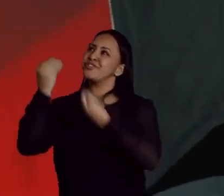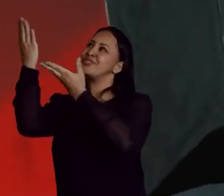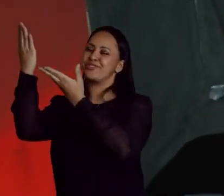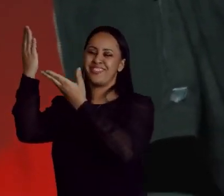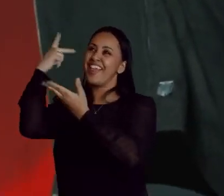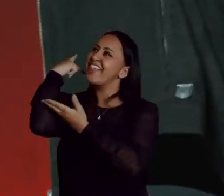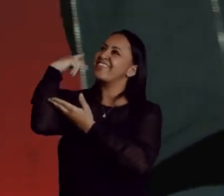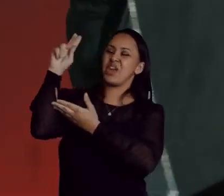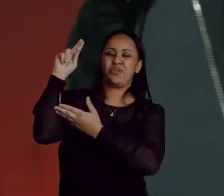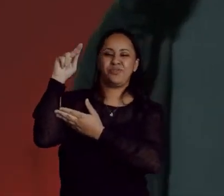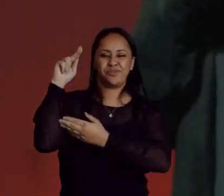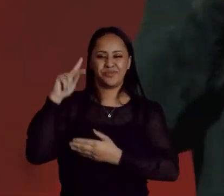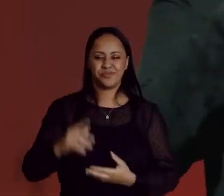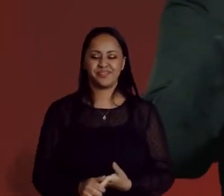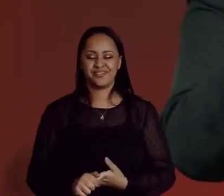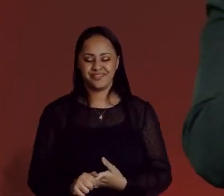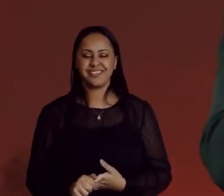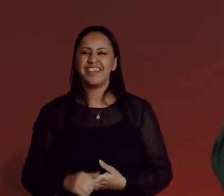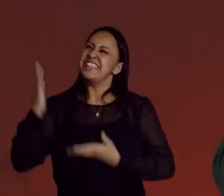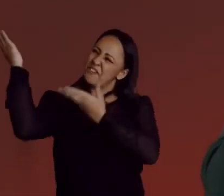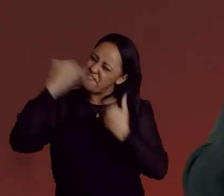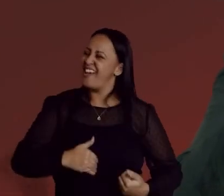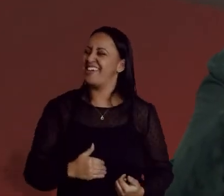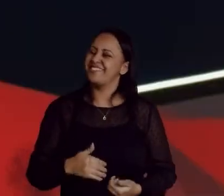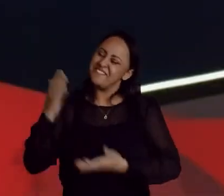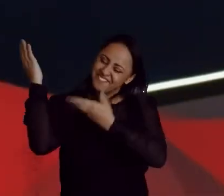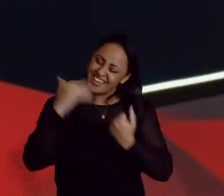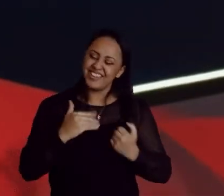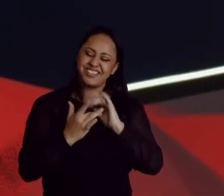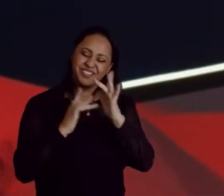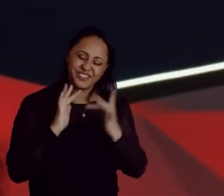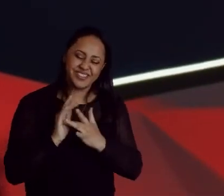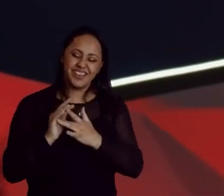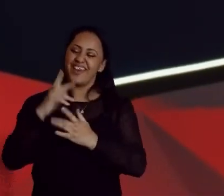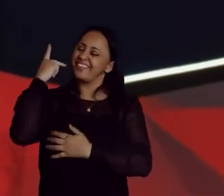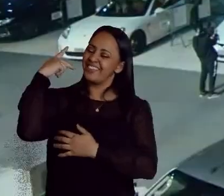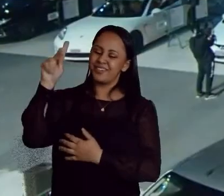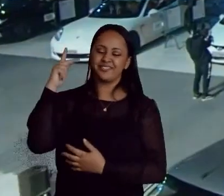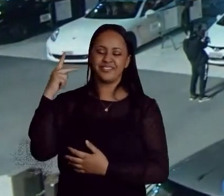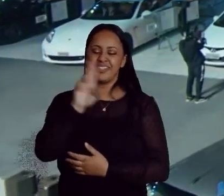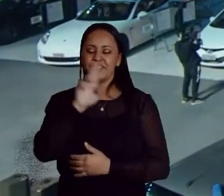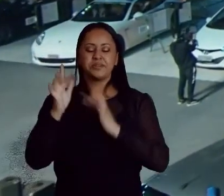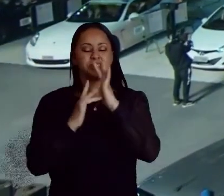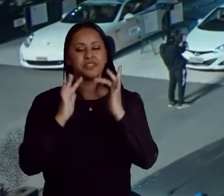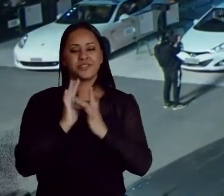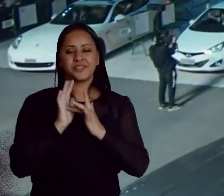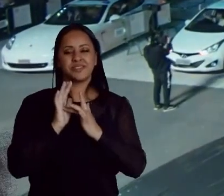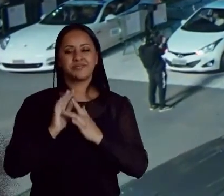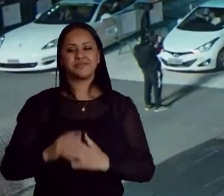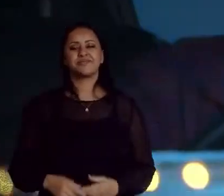É Teu. Então venha sobre este lugar. É Teu. Em nome de Jesus